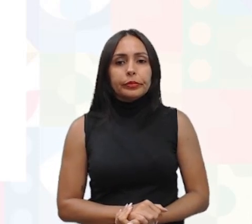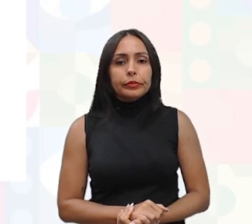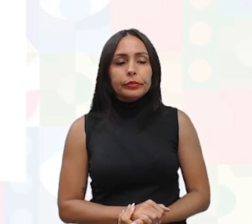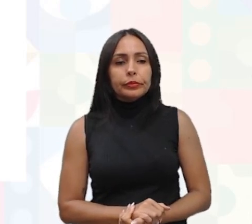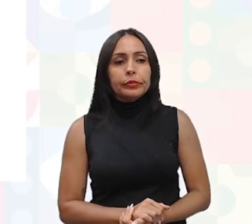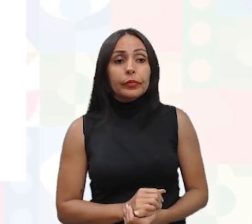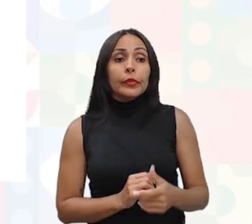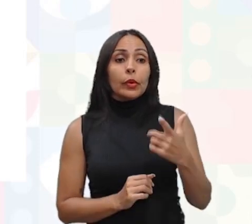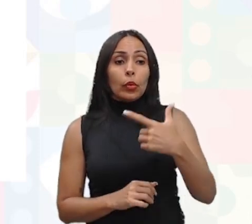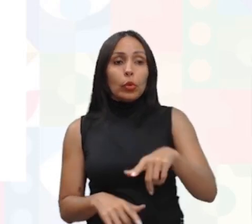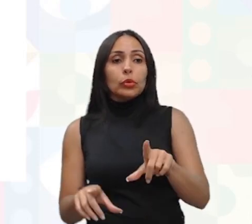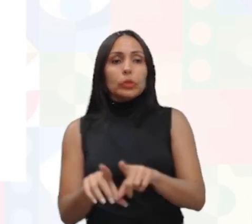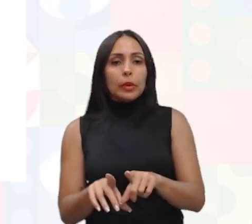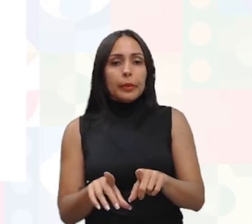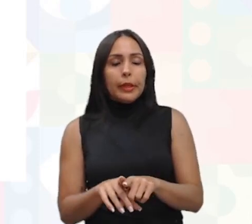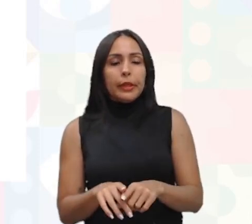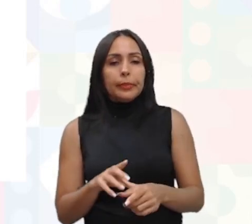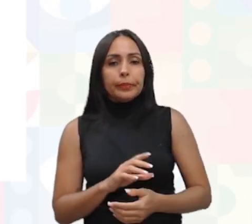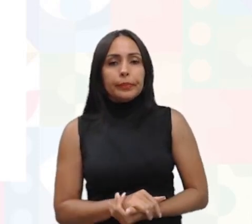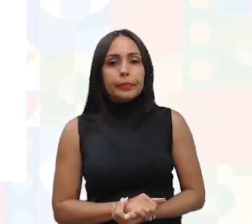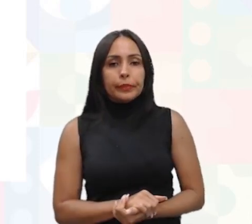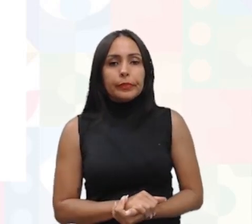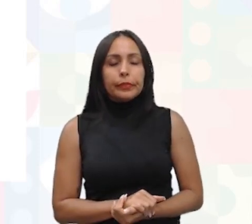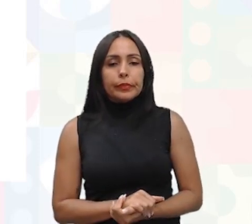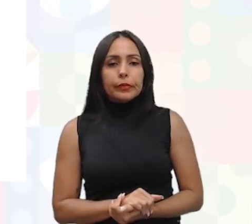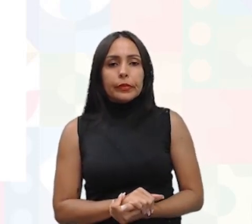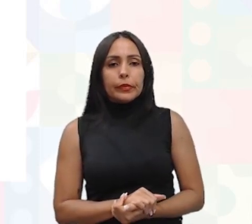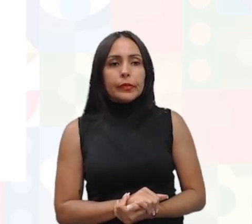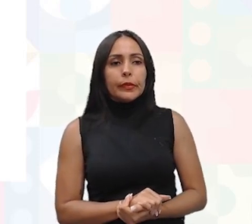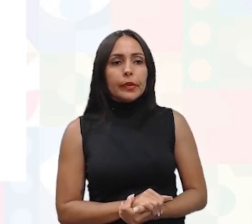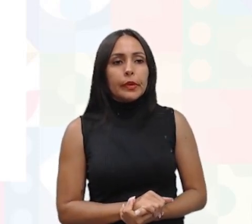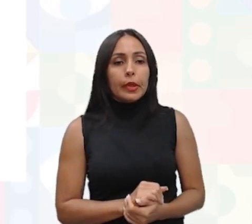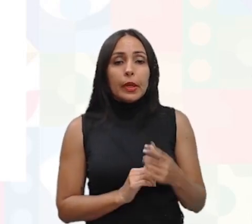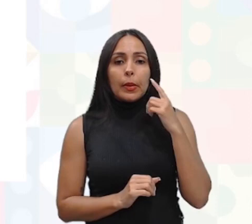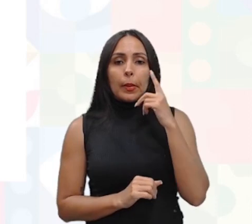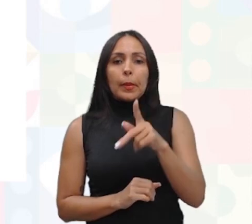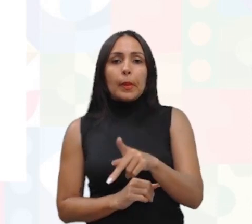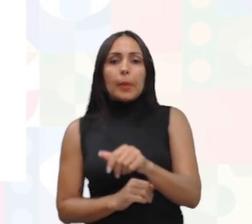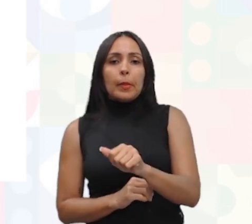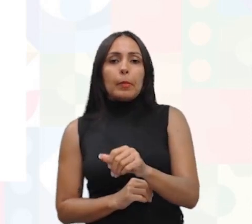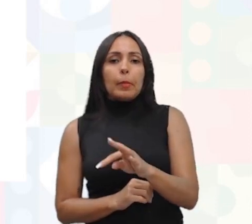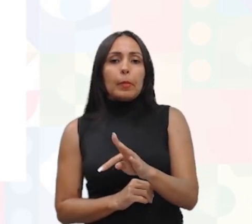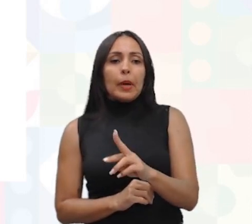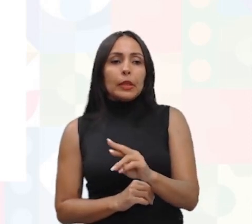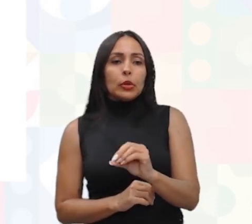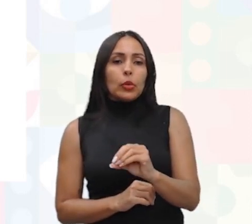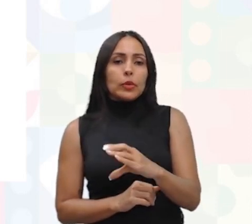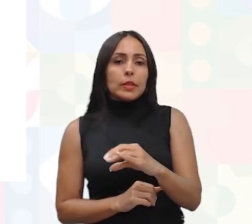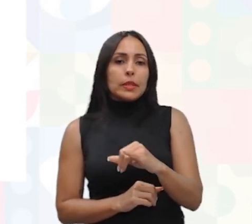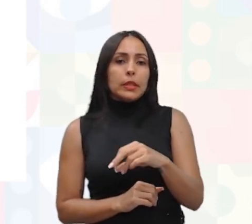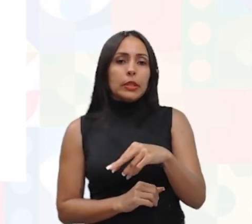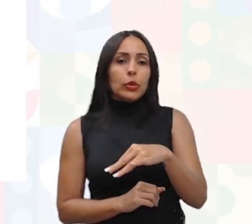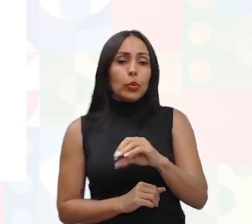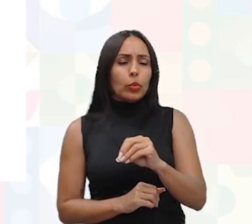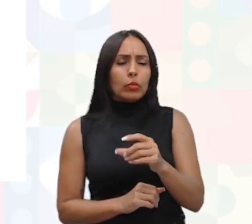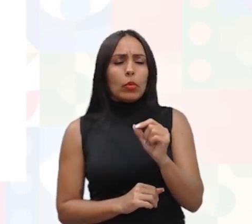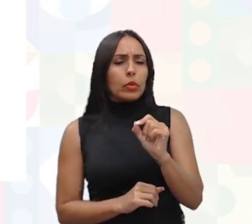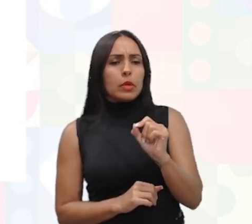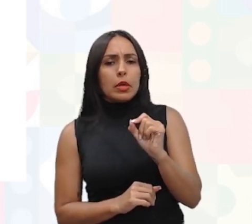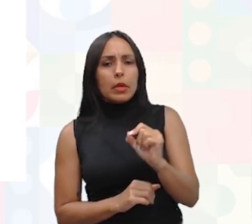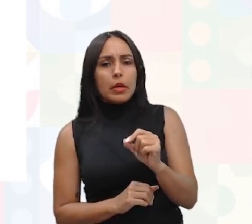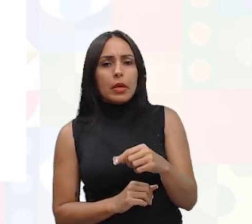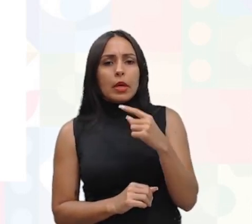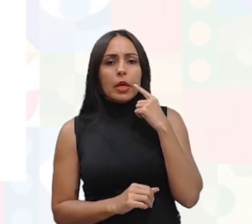captar recursos, na verdade, também é aquela coisa do patrocínio. O que é o patrocínio, por exemplo? Eles acontecem muito através